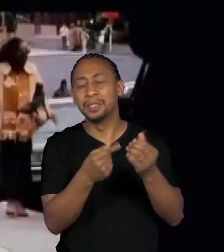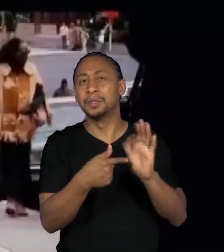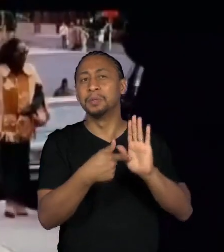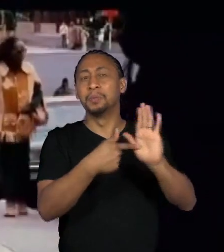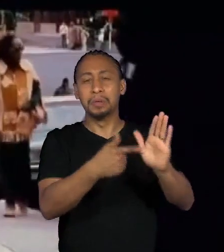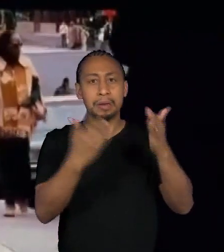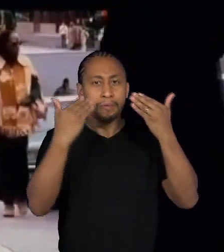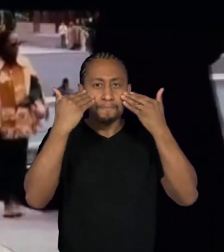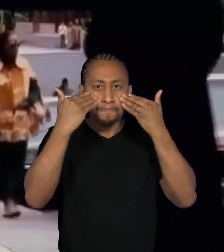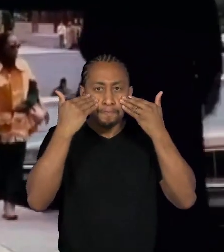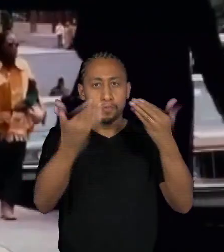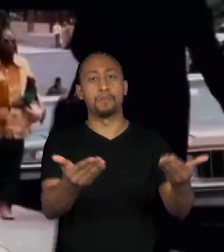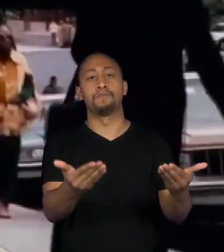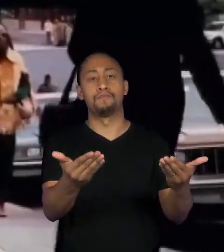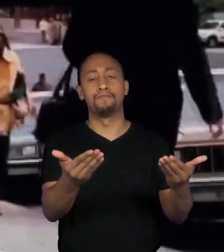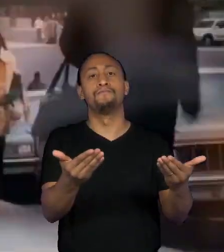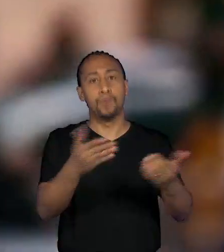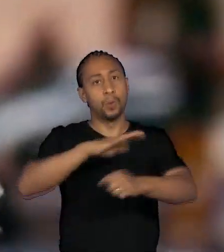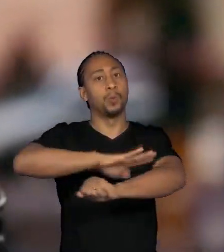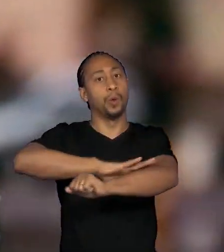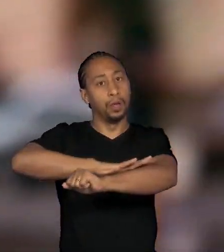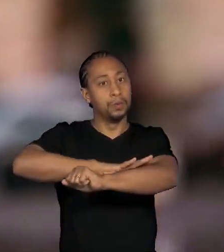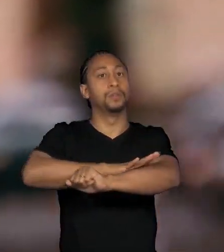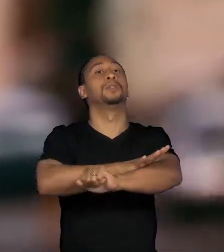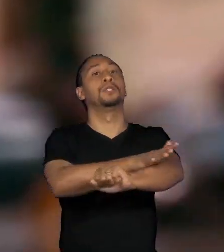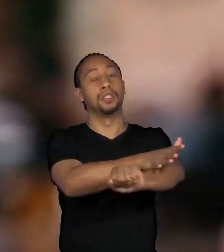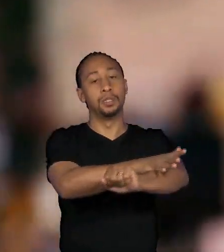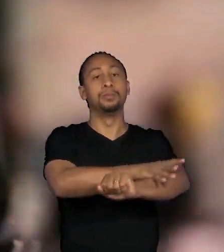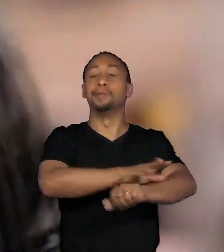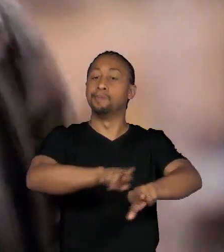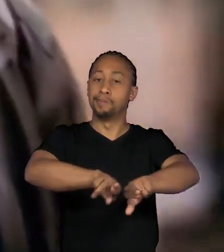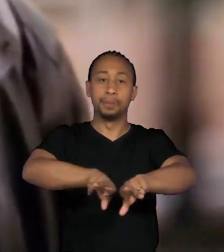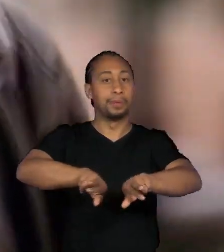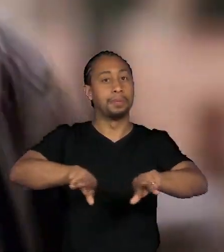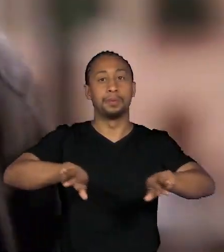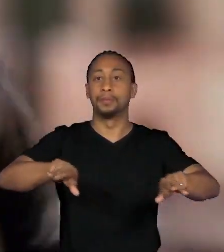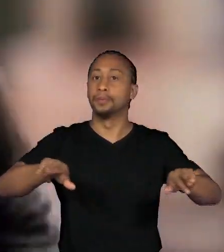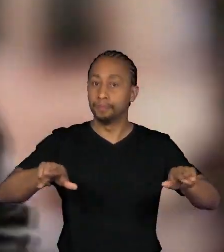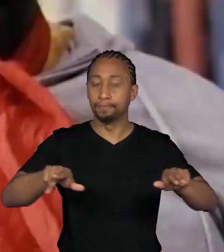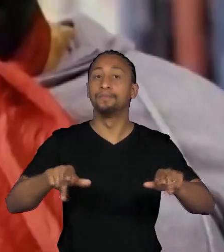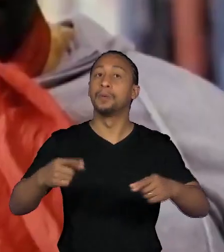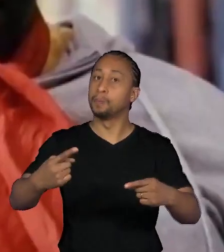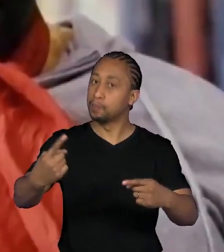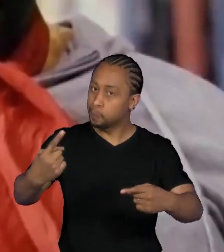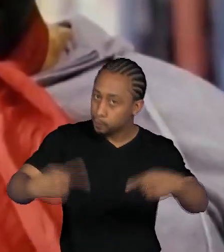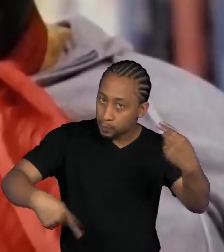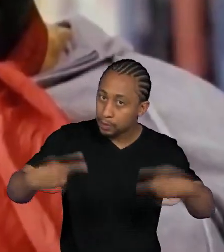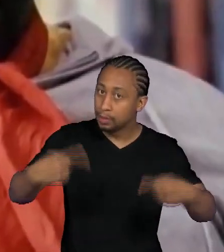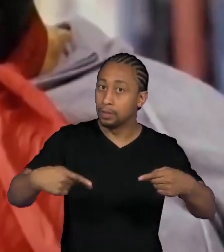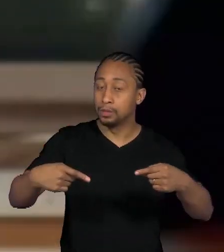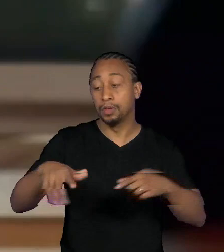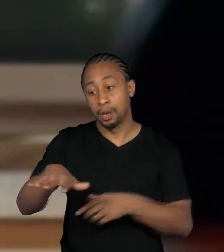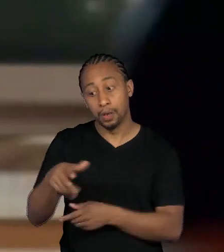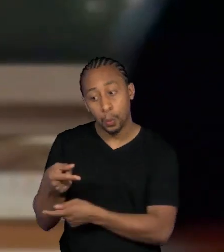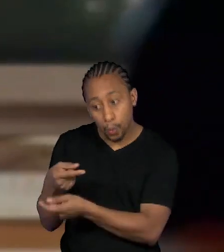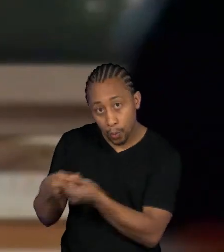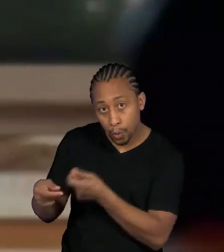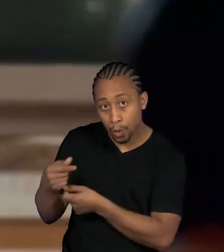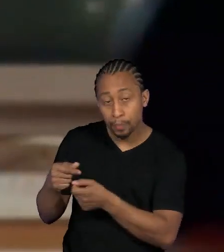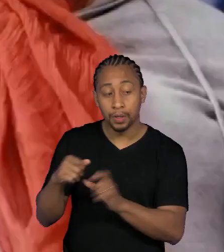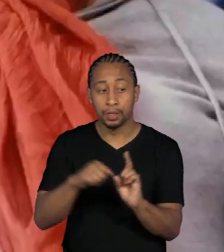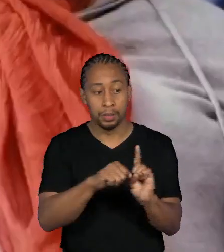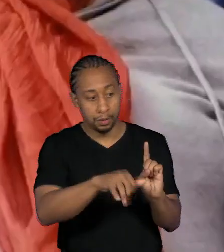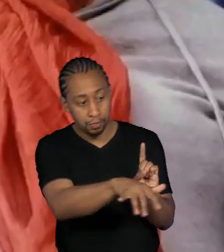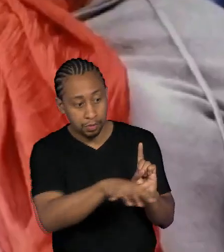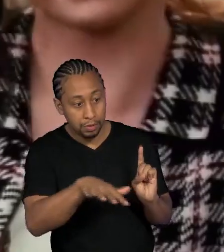expondo o racismo, que é multidimensional, ele é político, ele é econômico, ele é